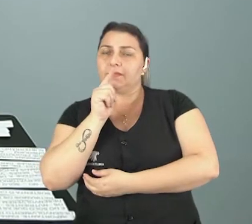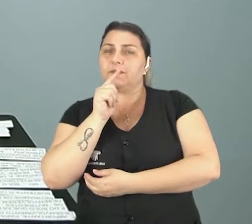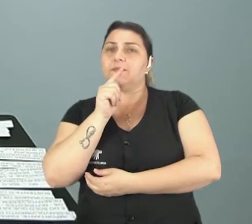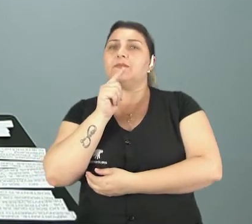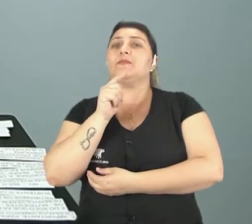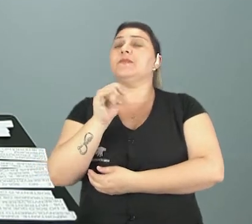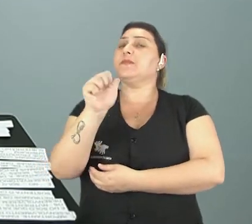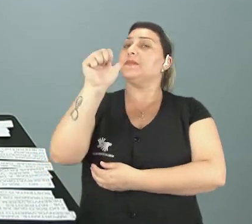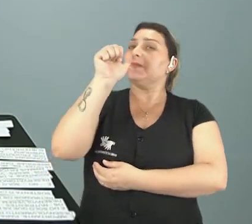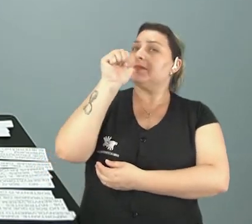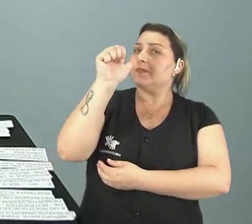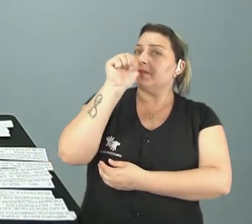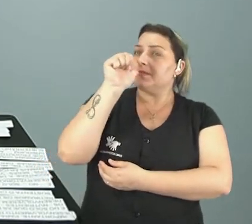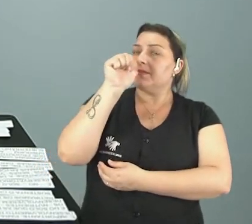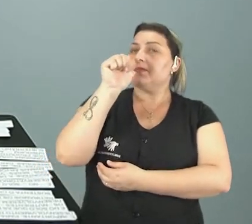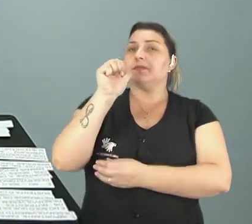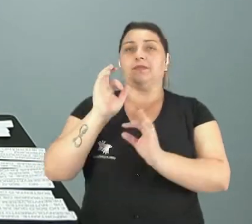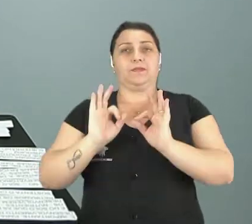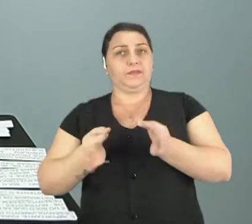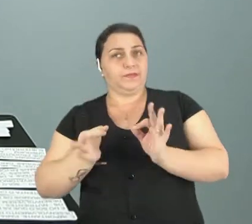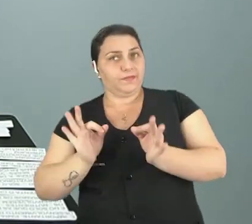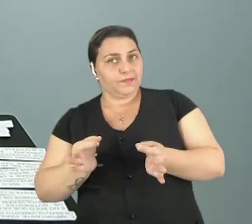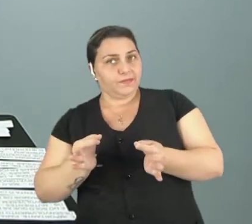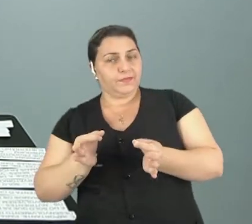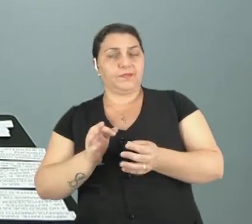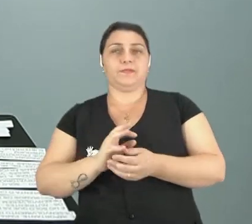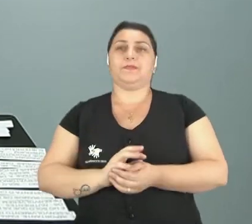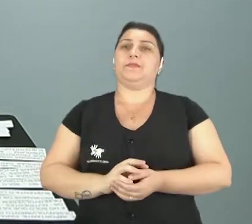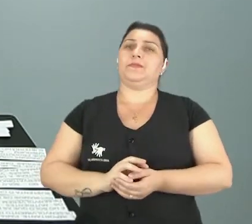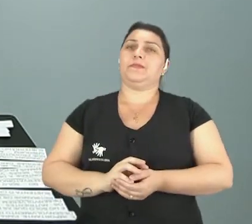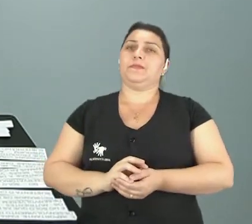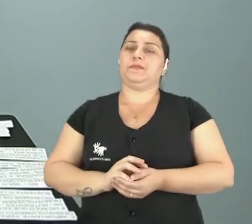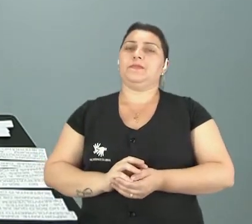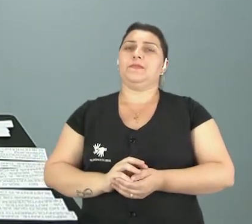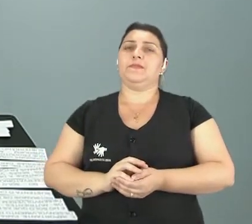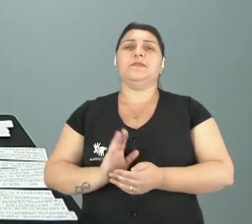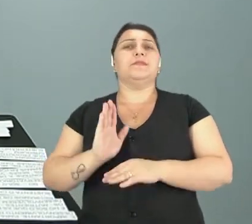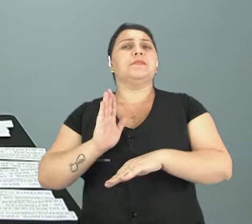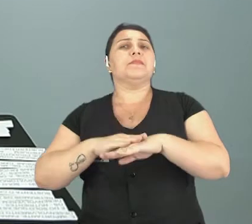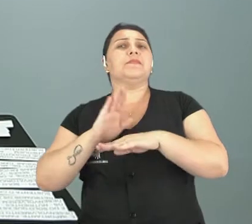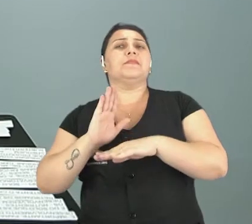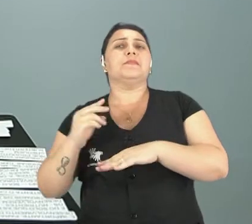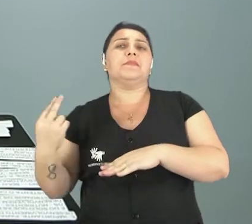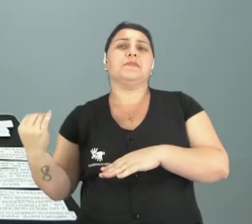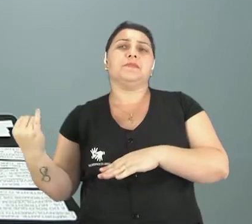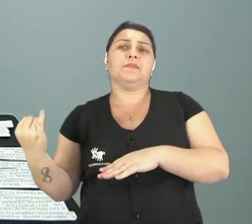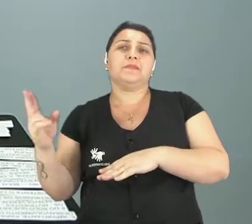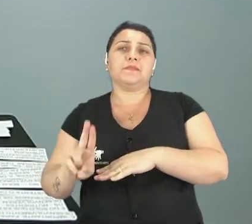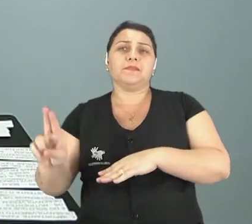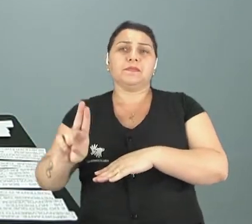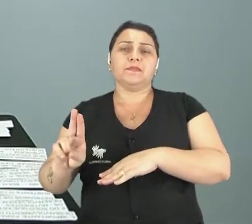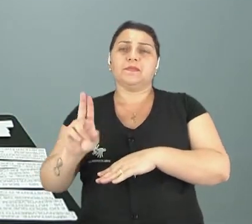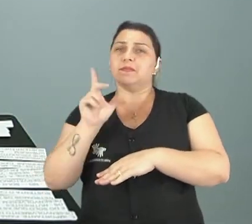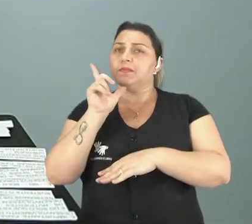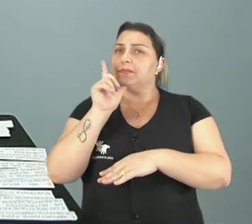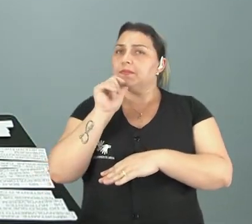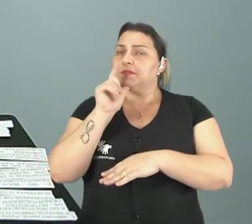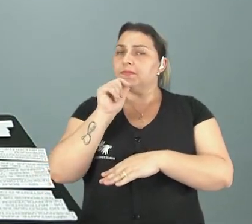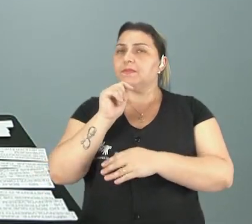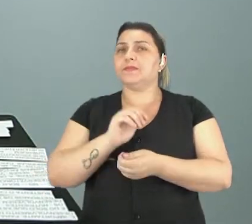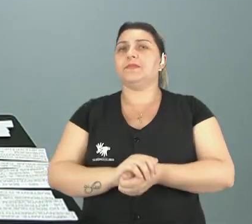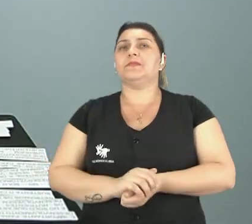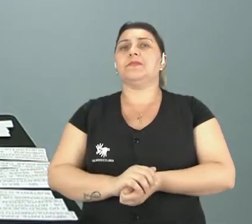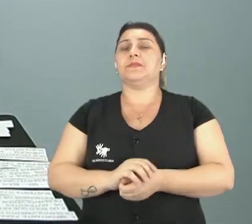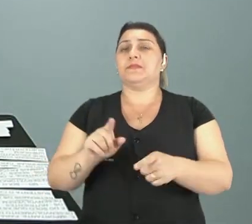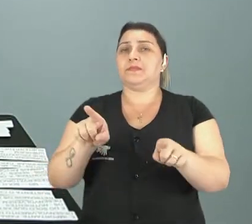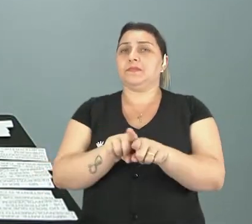a água para beber, certo? Muito bem. Para que mais utilizamos essa água? Utilizamos a